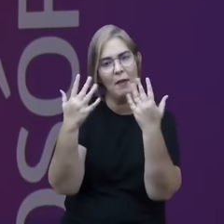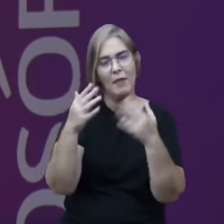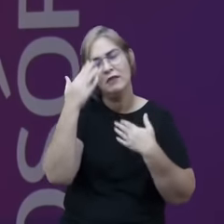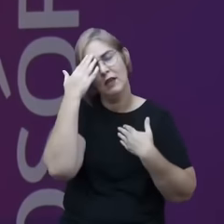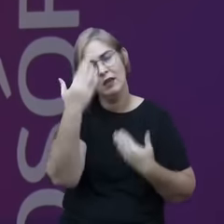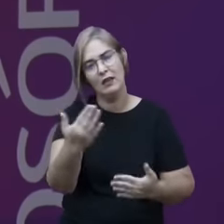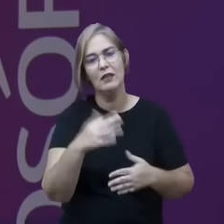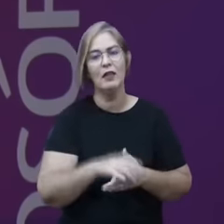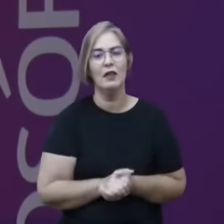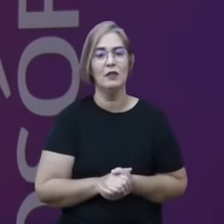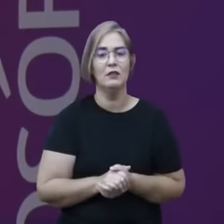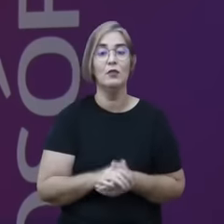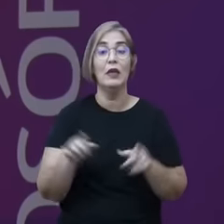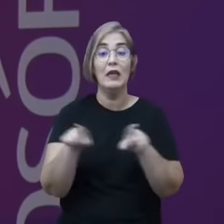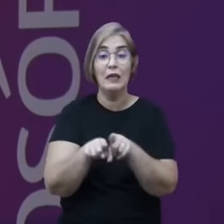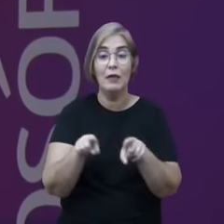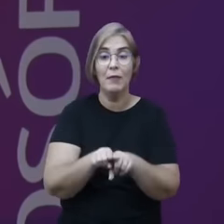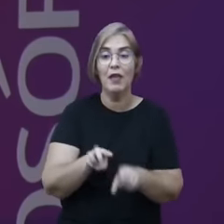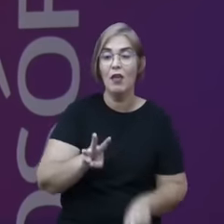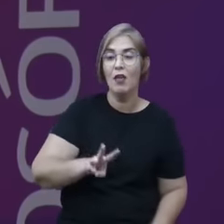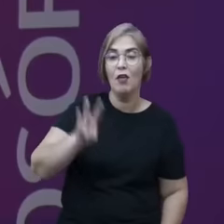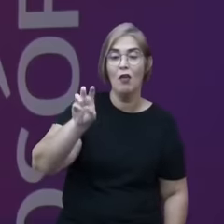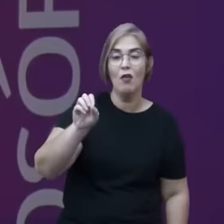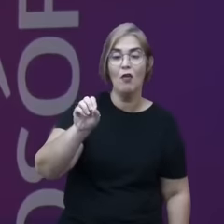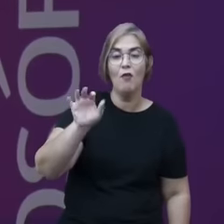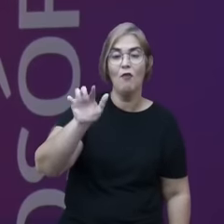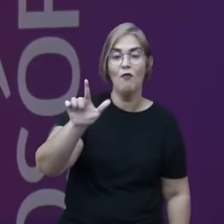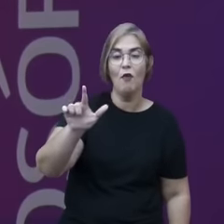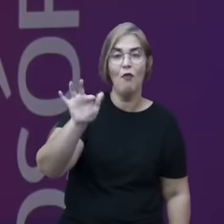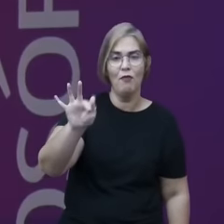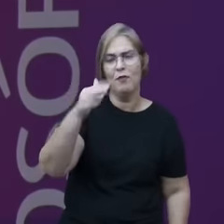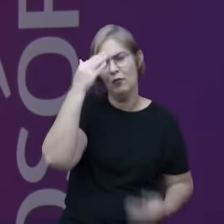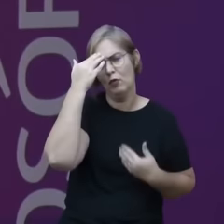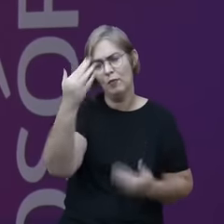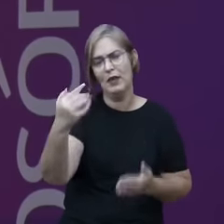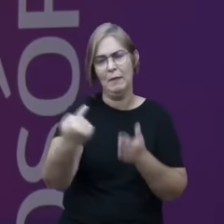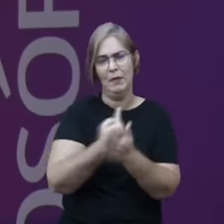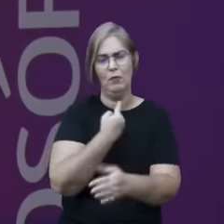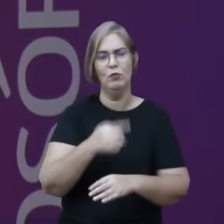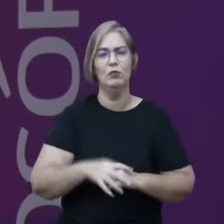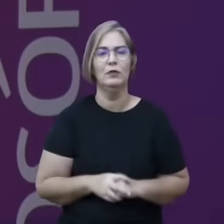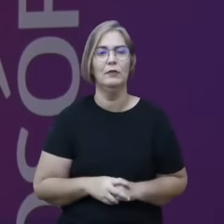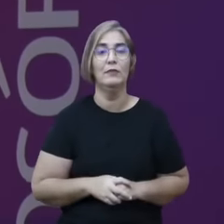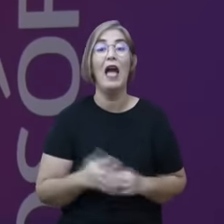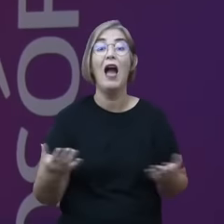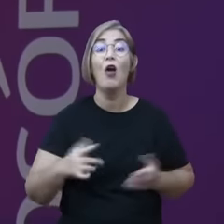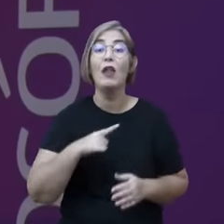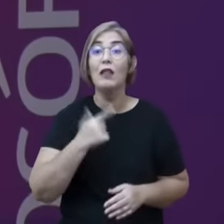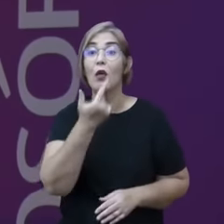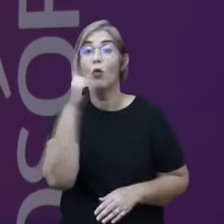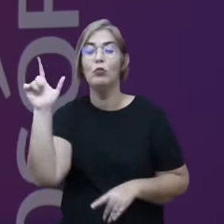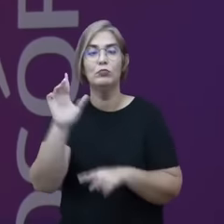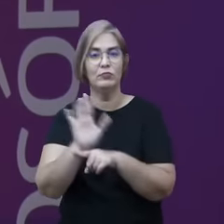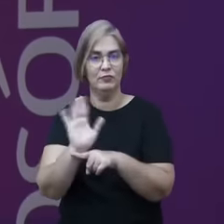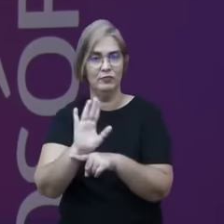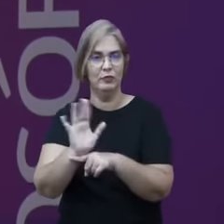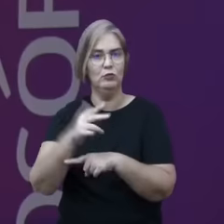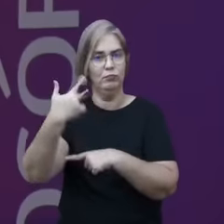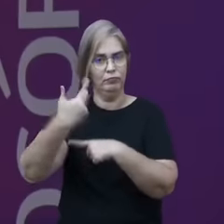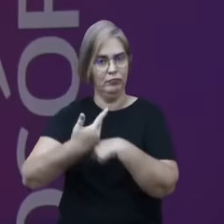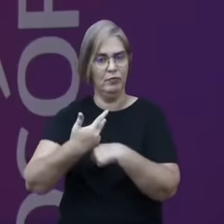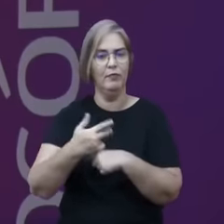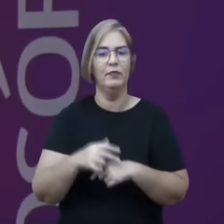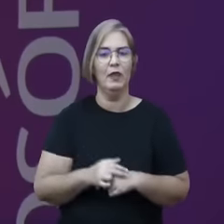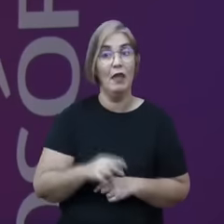Wolf, ao Wolf pela pergunta. E a gente vai para eh tem uma outra participação em vídeo de uma grande filósofa que